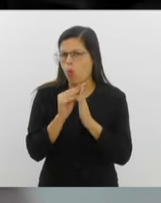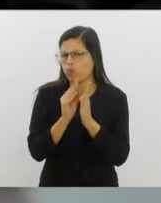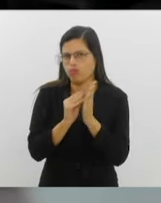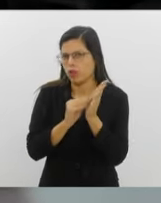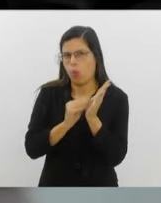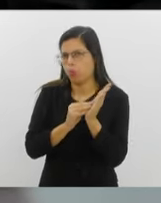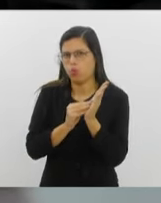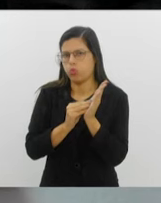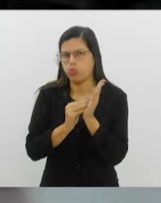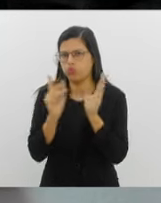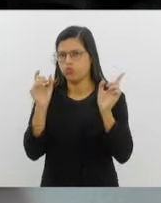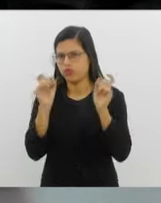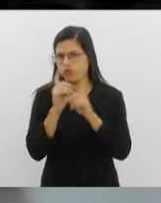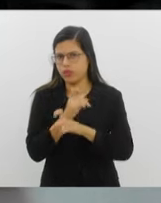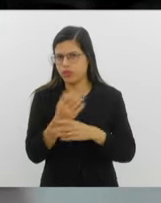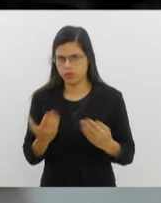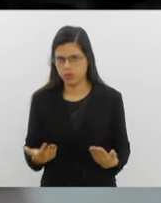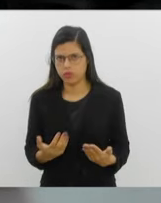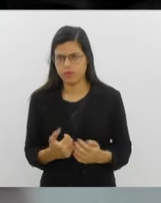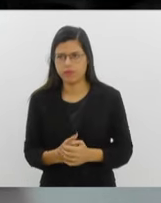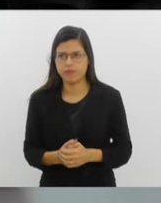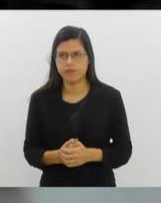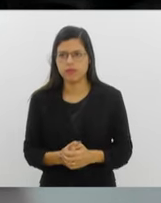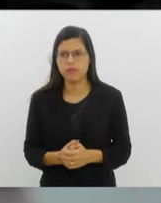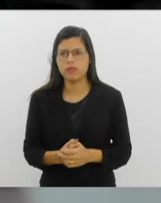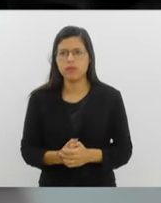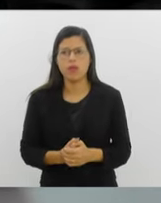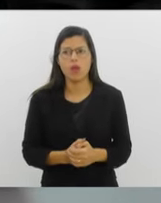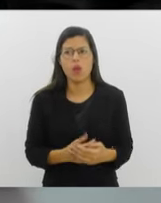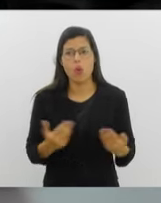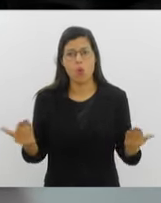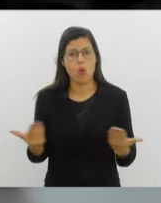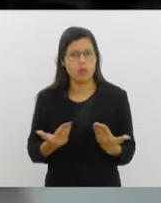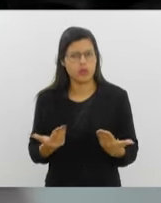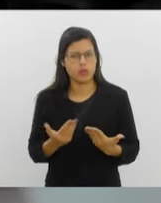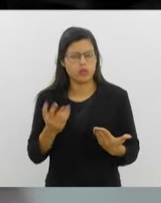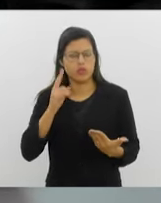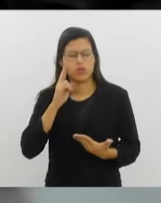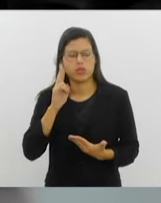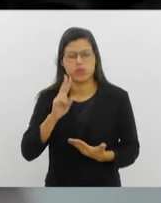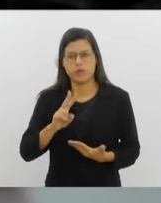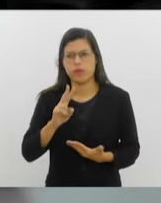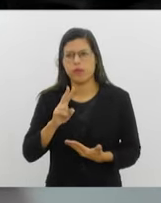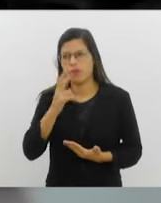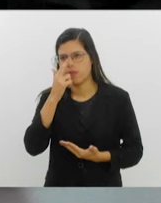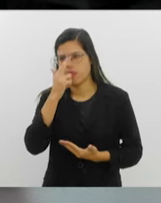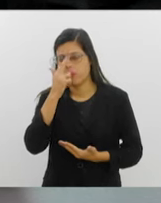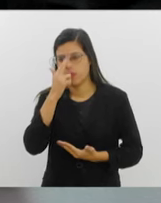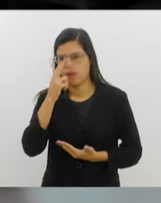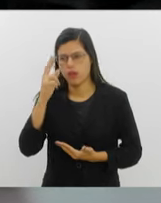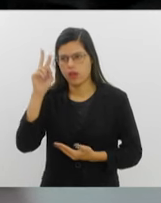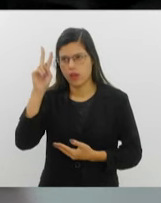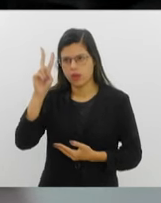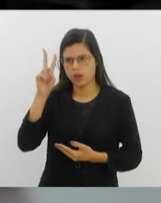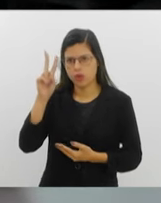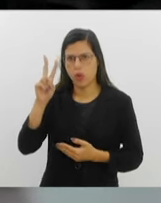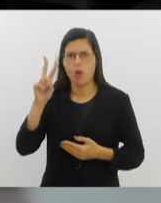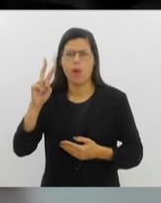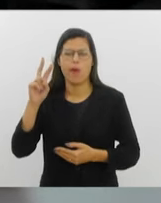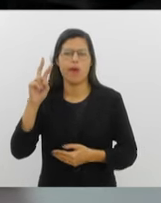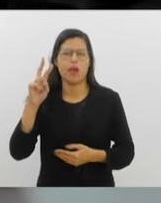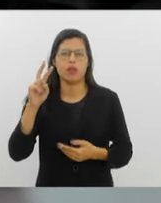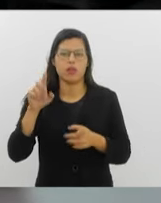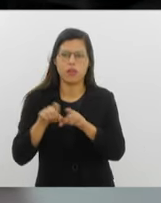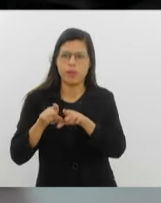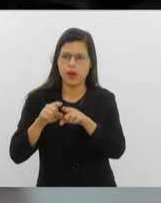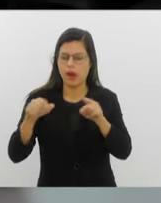polêmico. Hoje a gente vê cada vez mais na historiografia, na sociologia, mas também